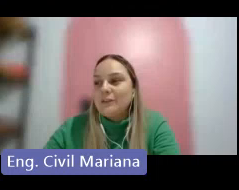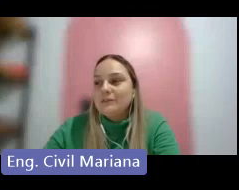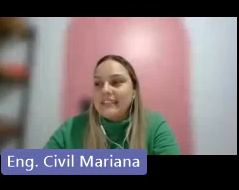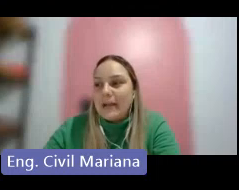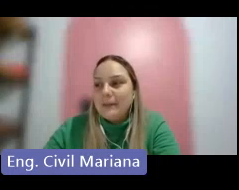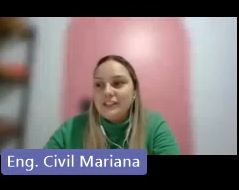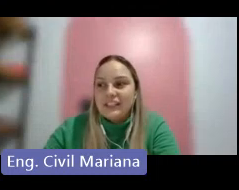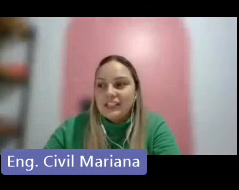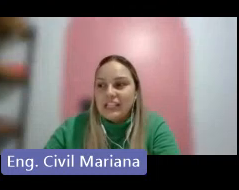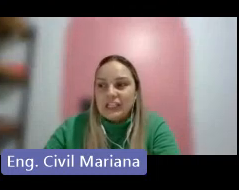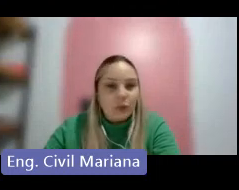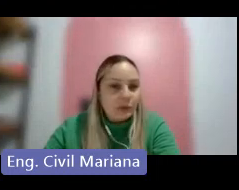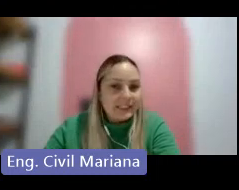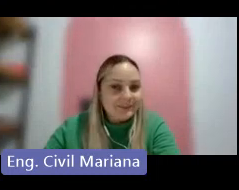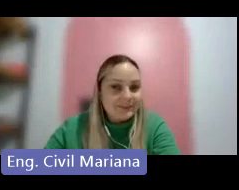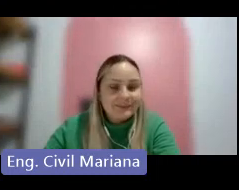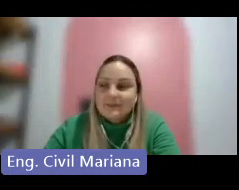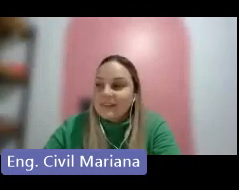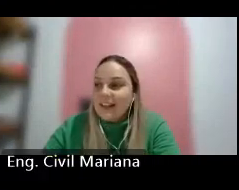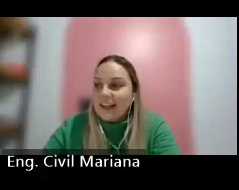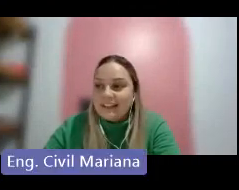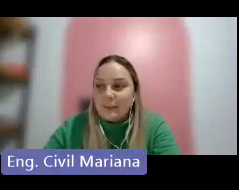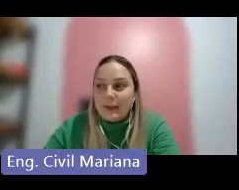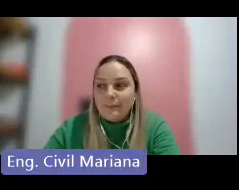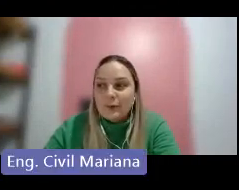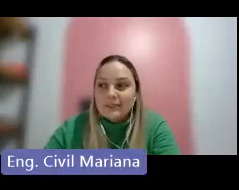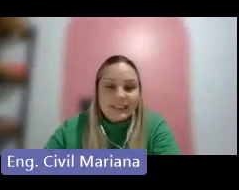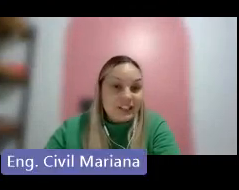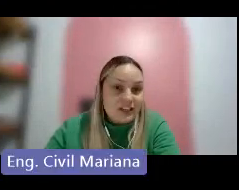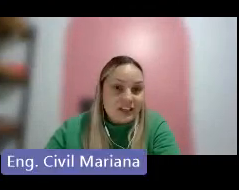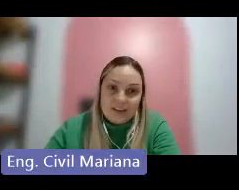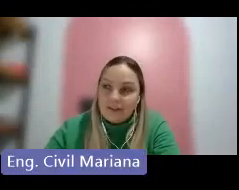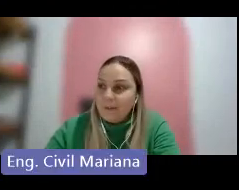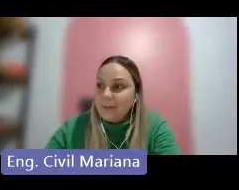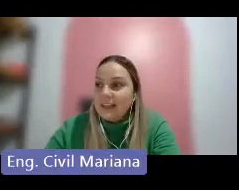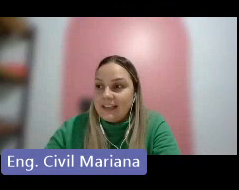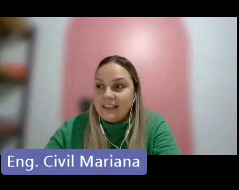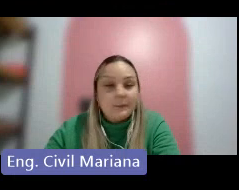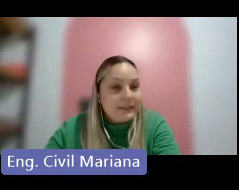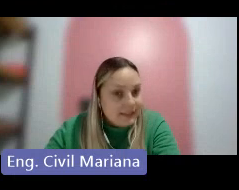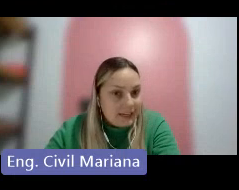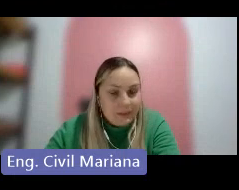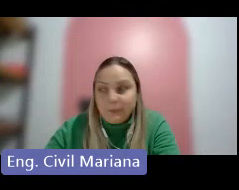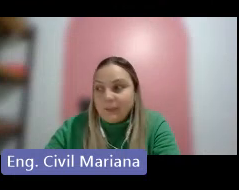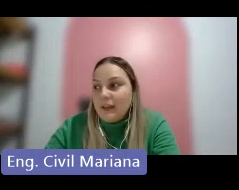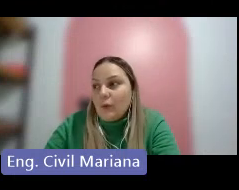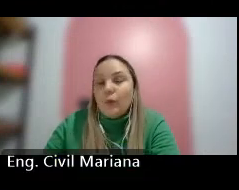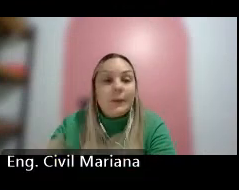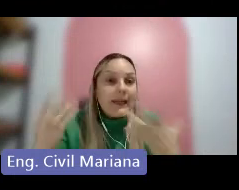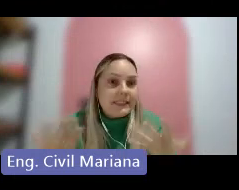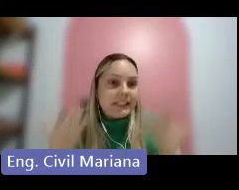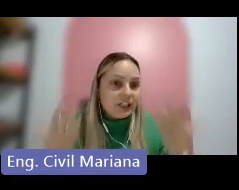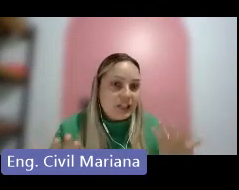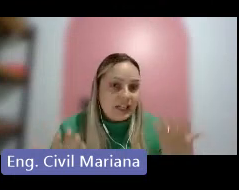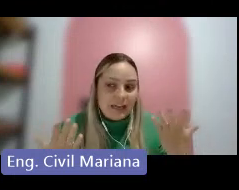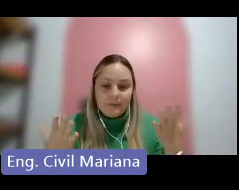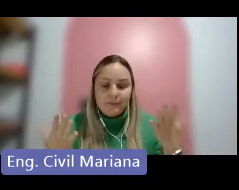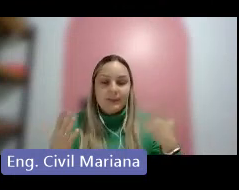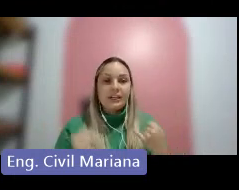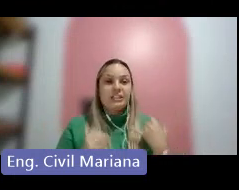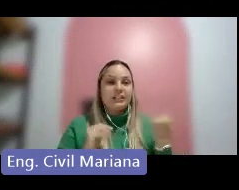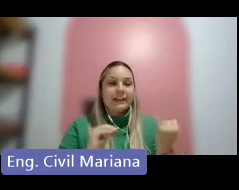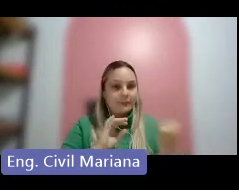Aqui, ela tá com um tablet que a gente usa. Aqui tem uma bolsa que a gente leva e aqui tem uma trena. O que mais que a